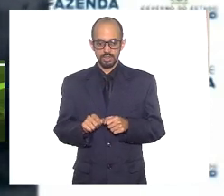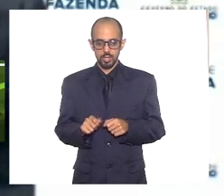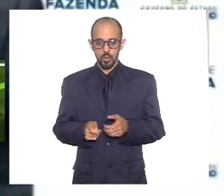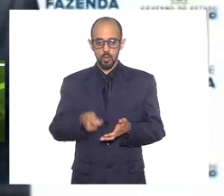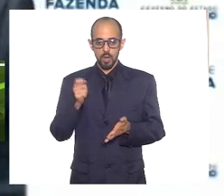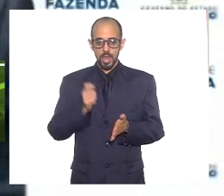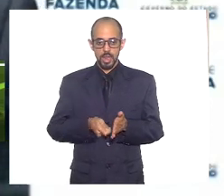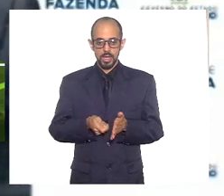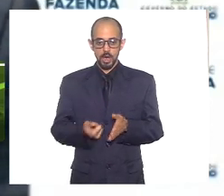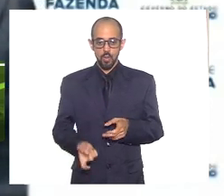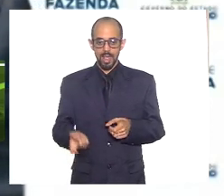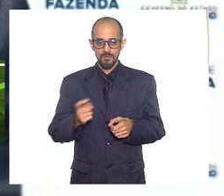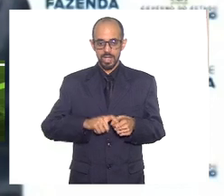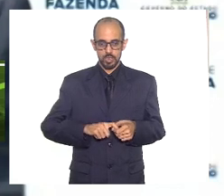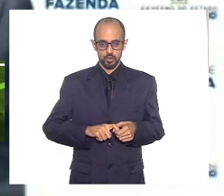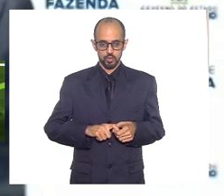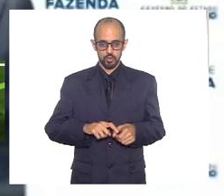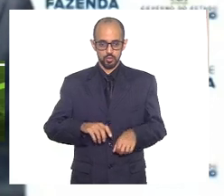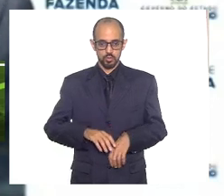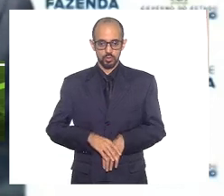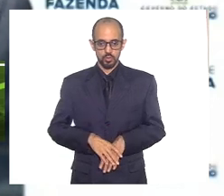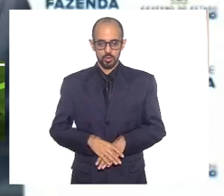reverso.